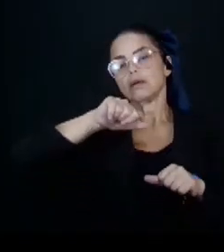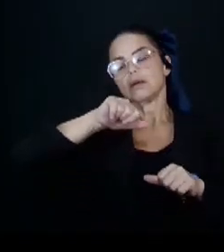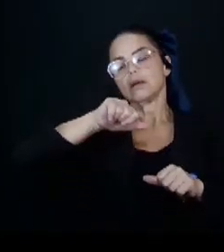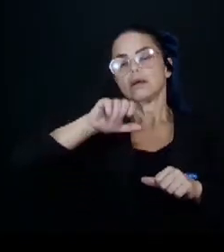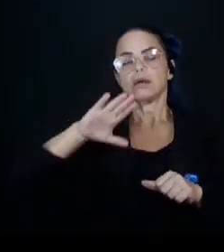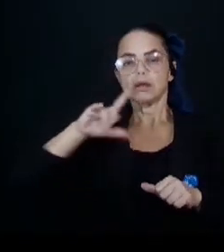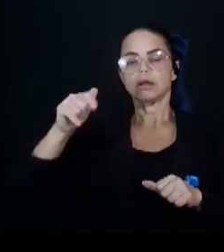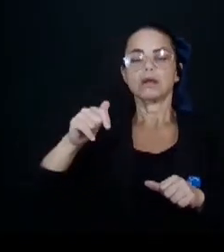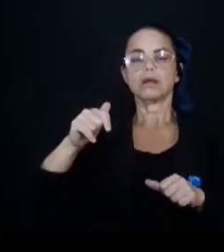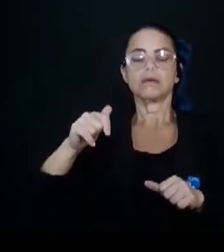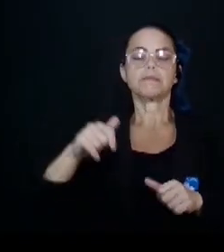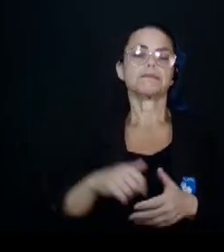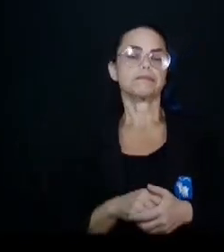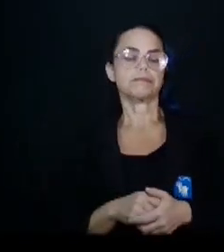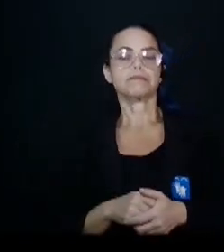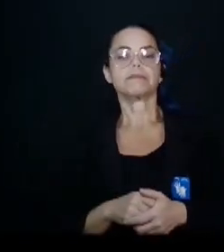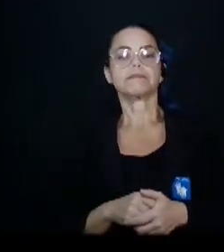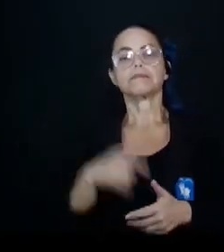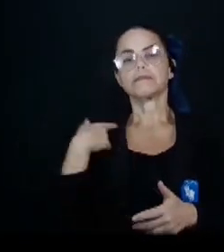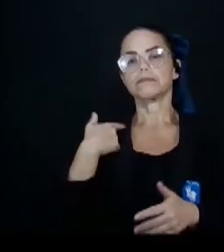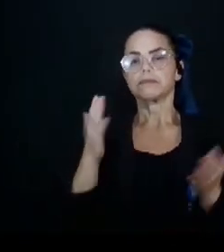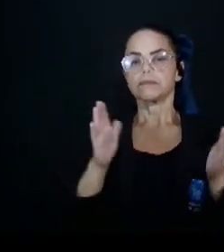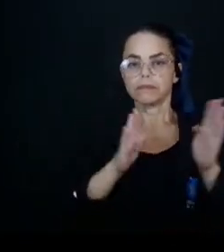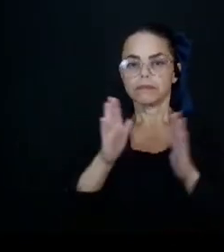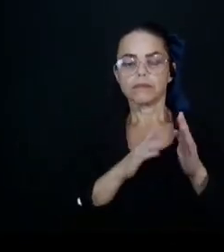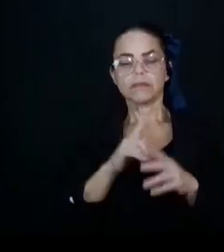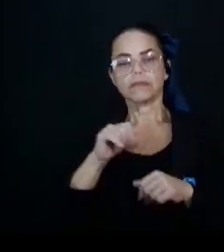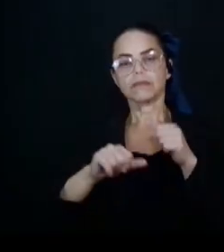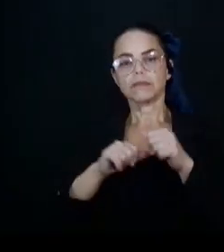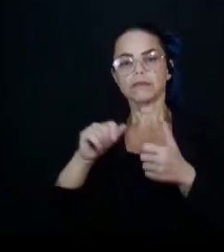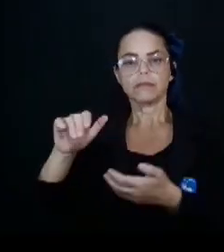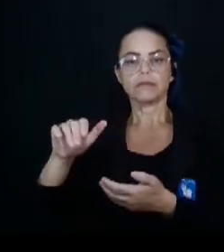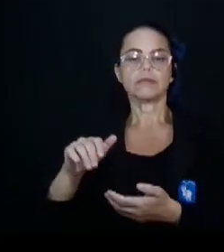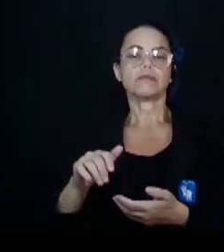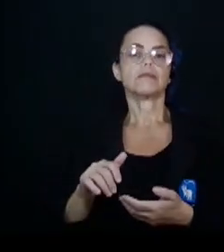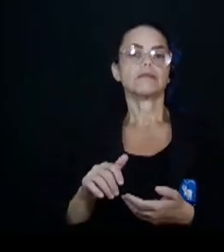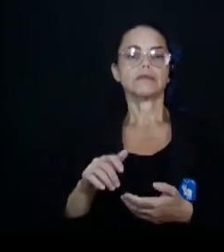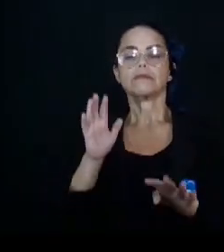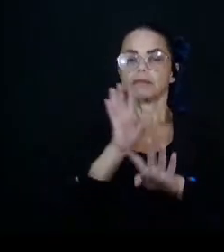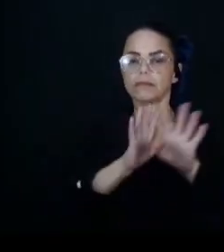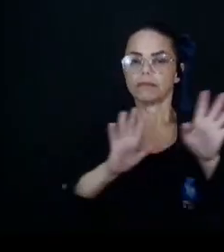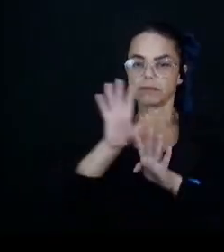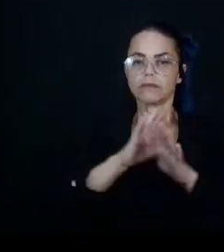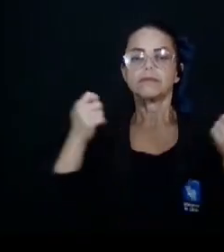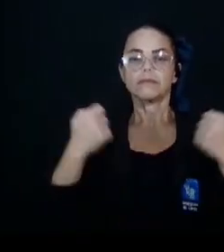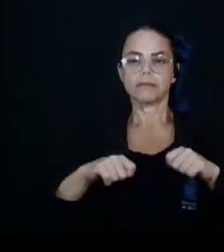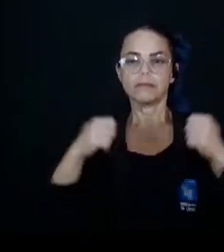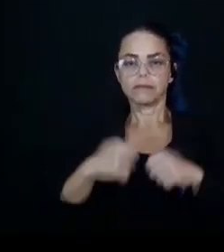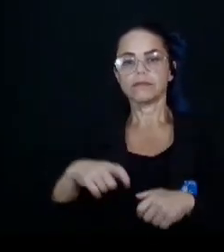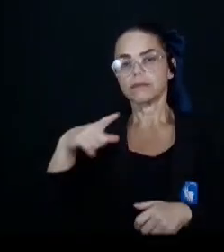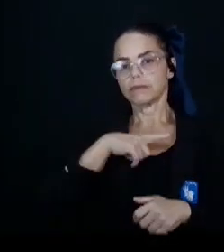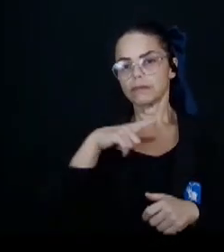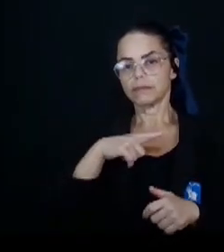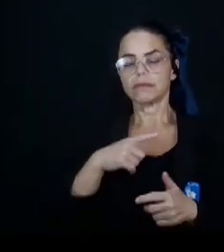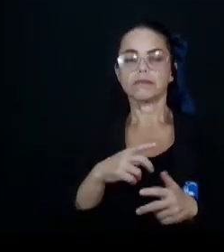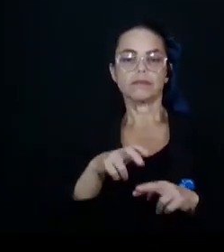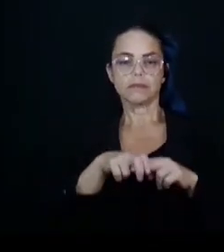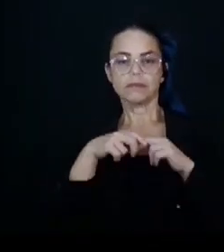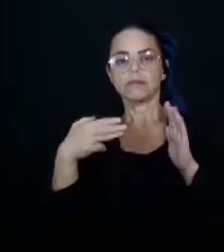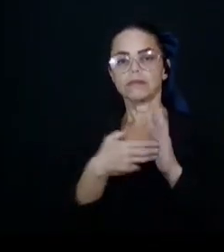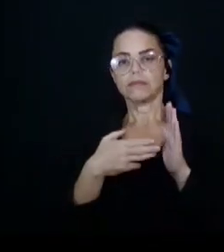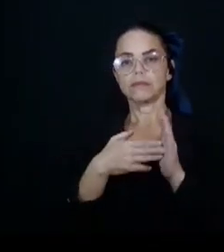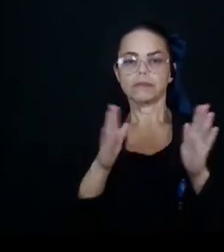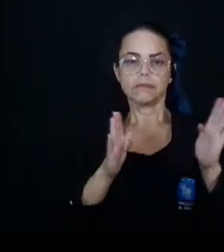e a depender do tempo pós-transplante, mas isso é um cuidado que a gente precisa ter. Portanto, nesse primeiros 6